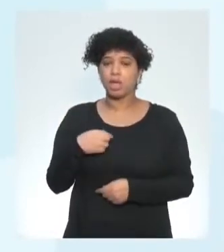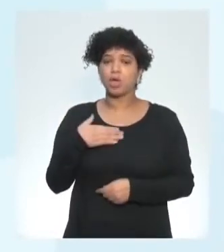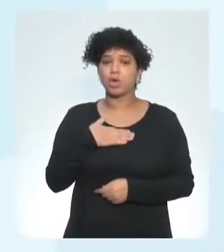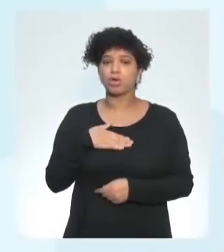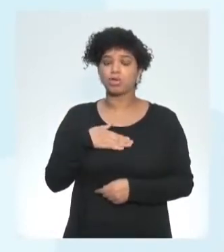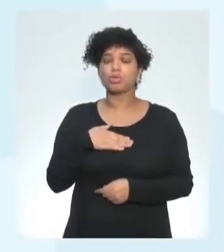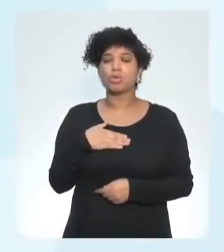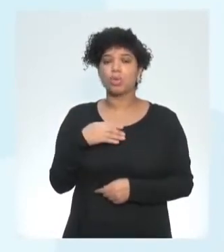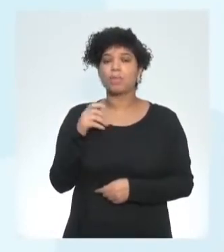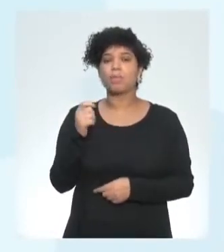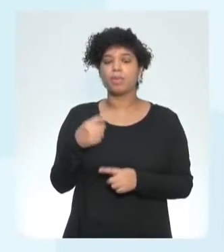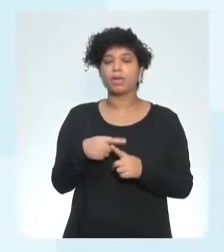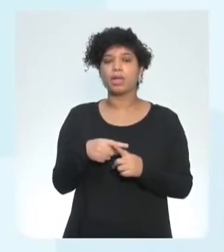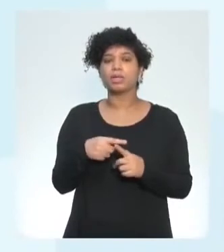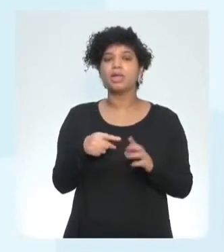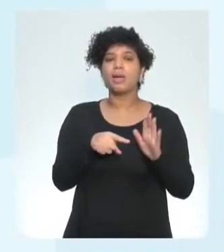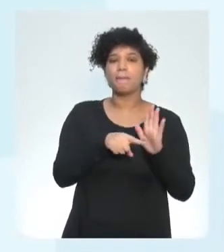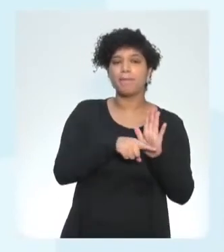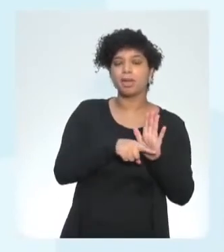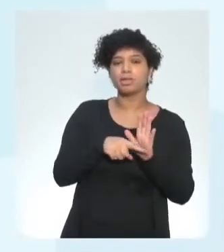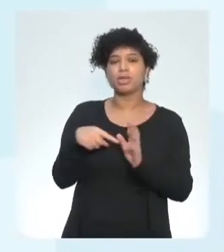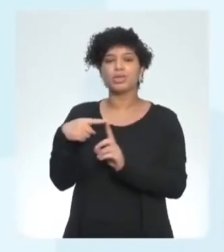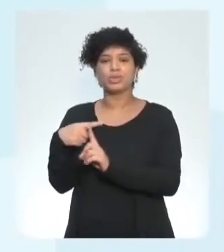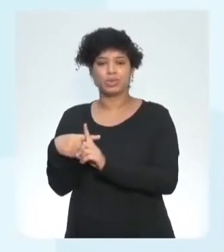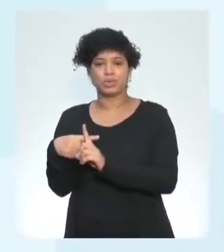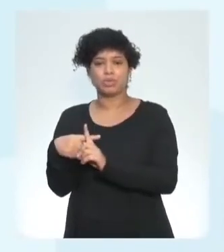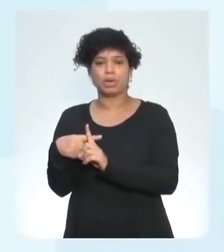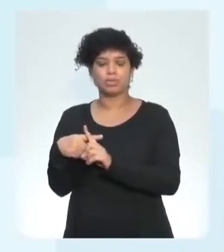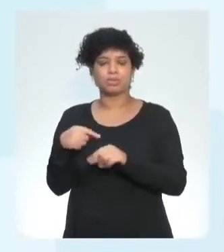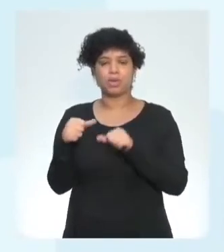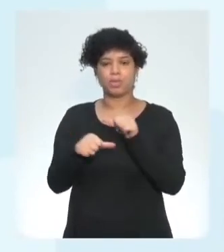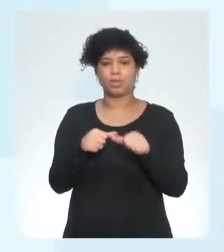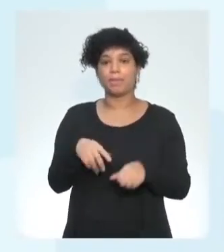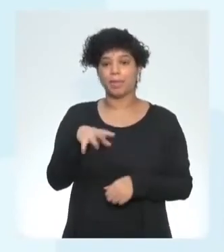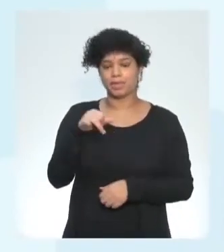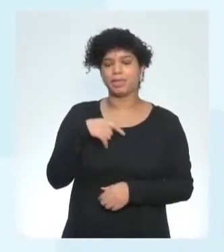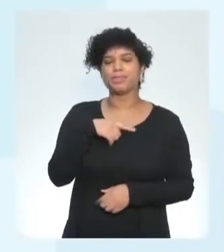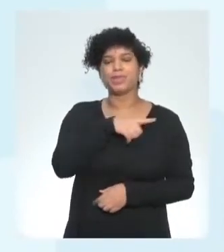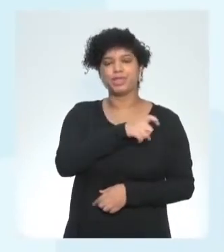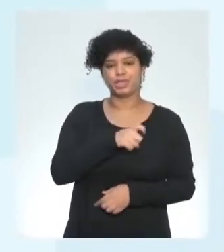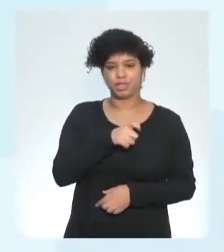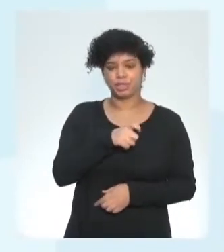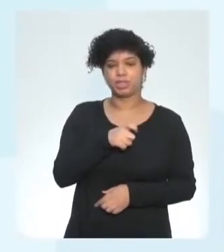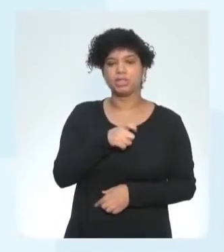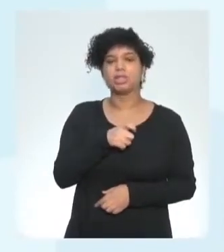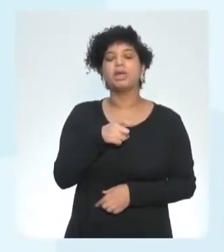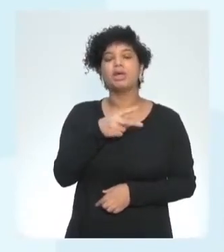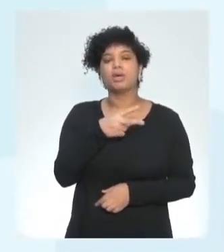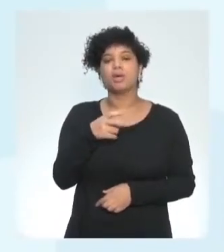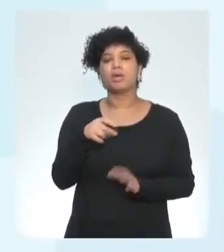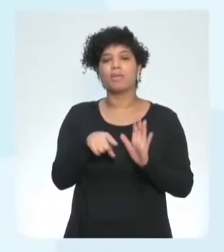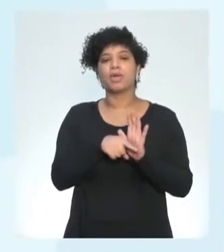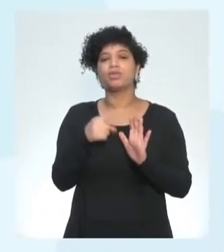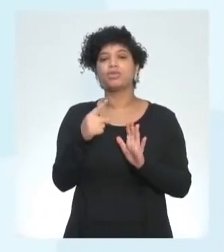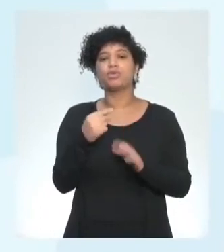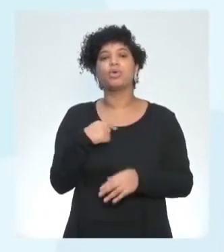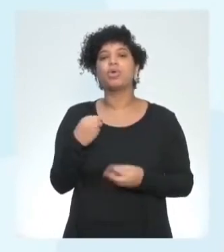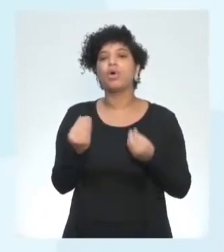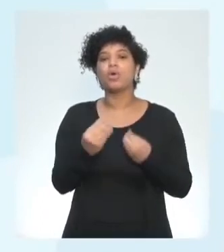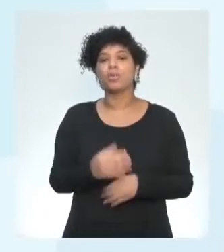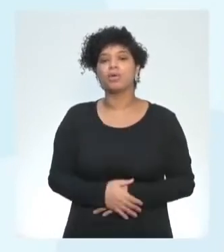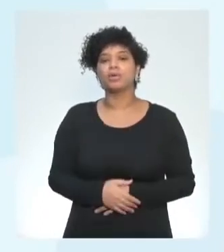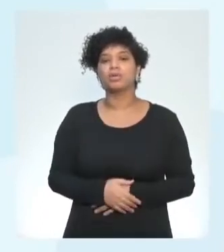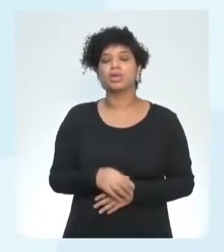sinal por todas aquelas questões que eu já expliquei, porque veja bem, ó, se eu colocar x menos 1, quando eu passar o 2 para cá, ele